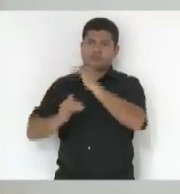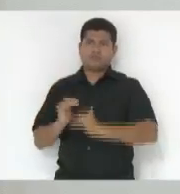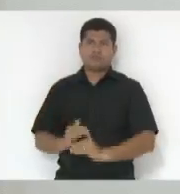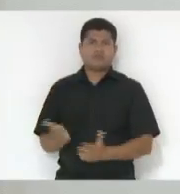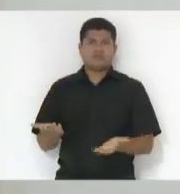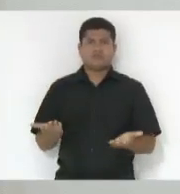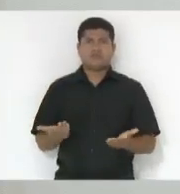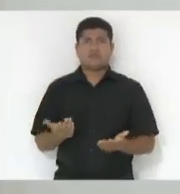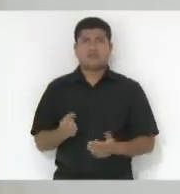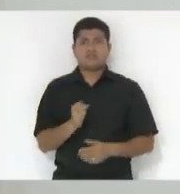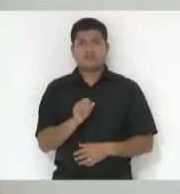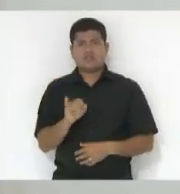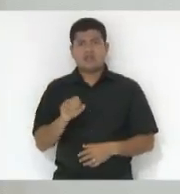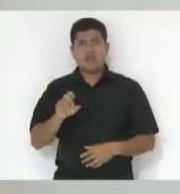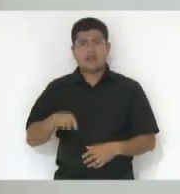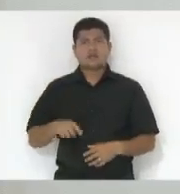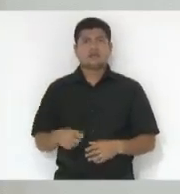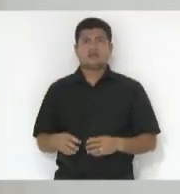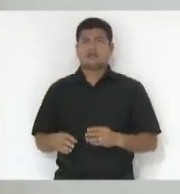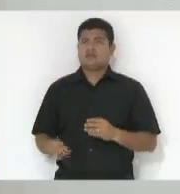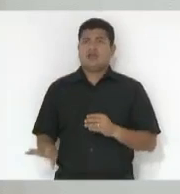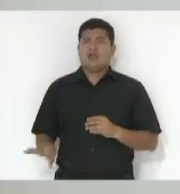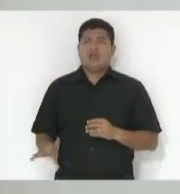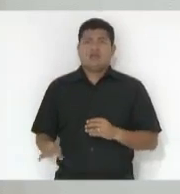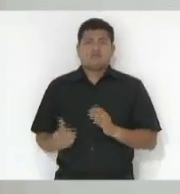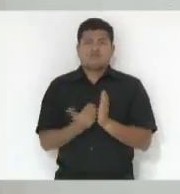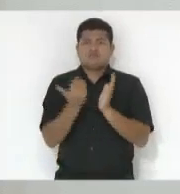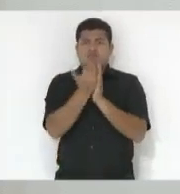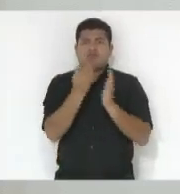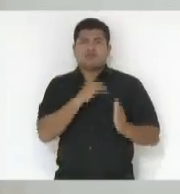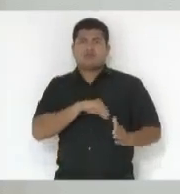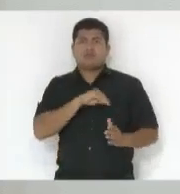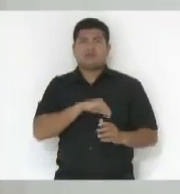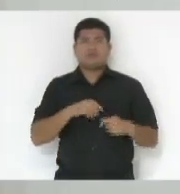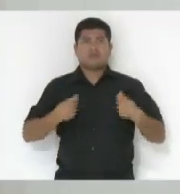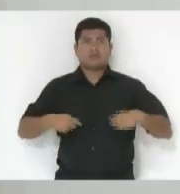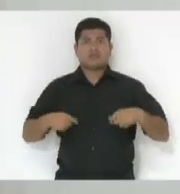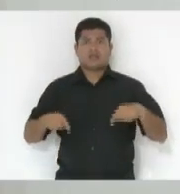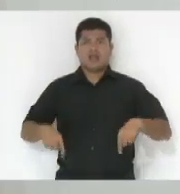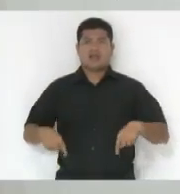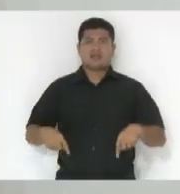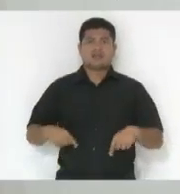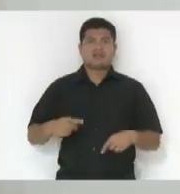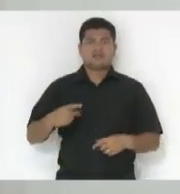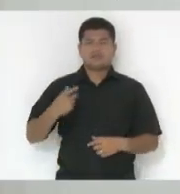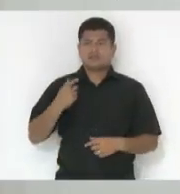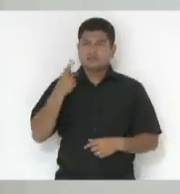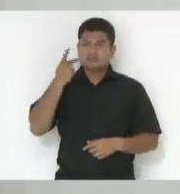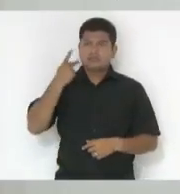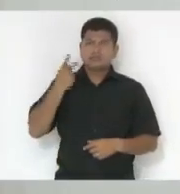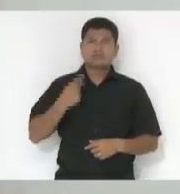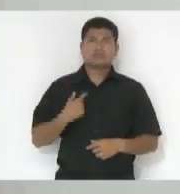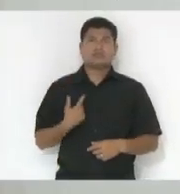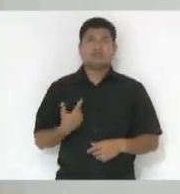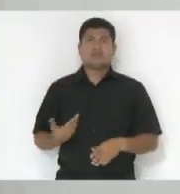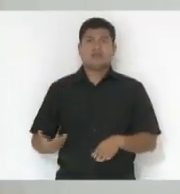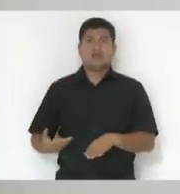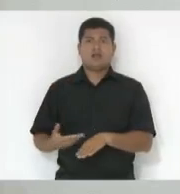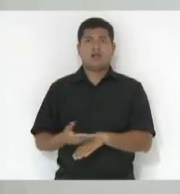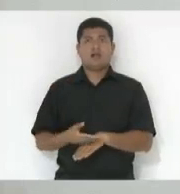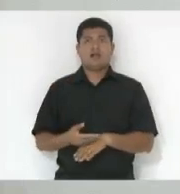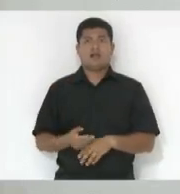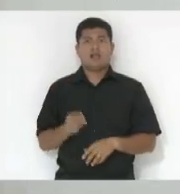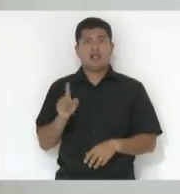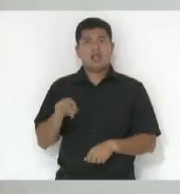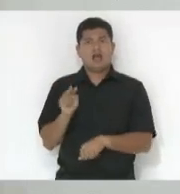para dar aumento para qualquer pessoa, tem que passar por essa casa. Essa casa é a guardiã